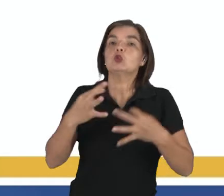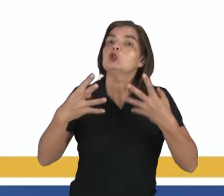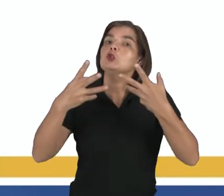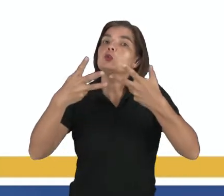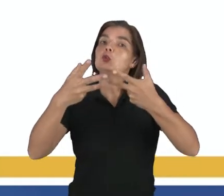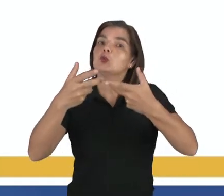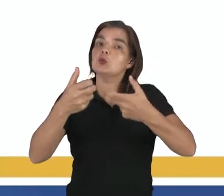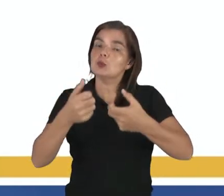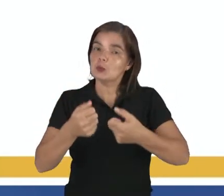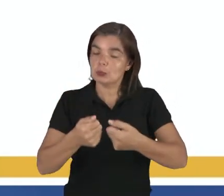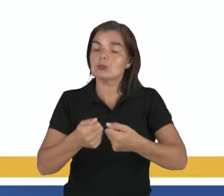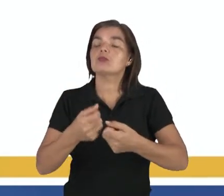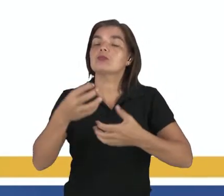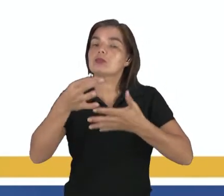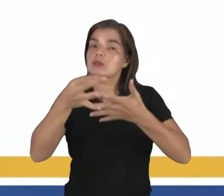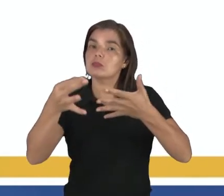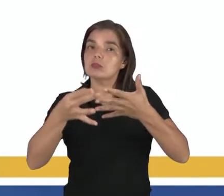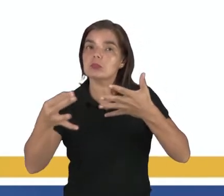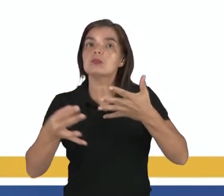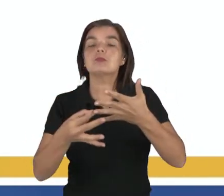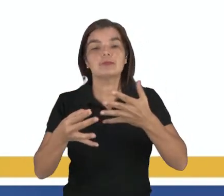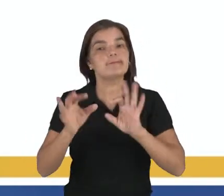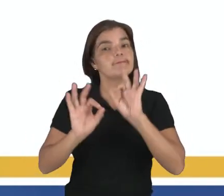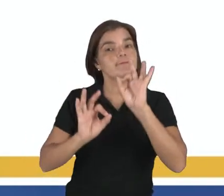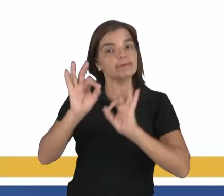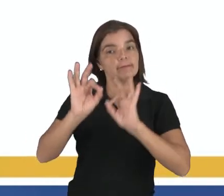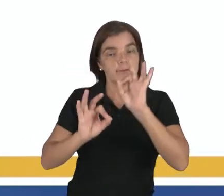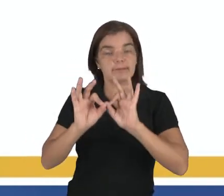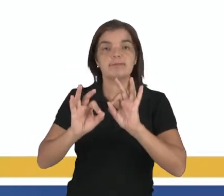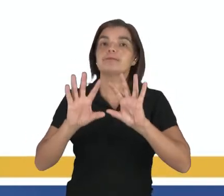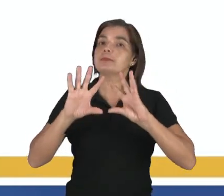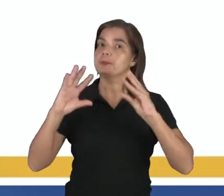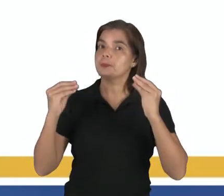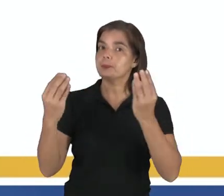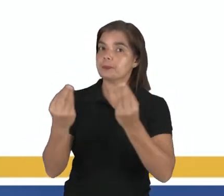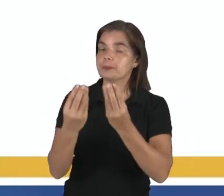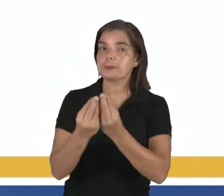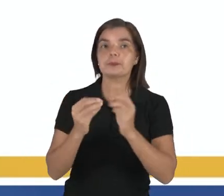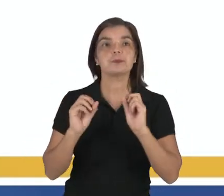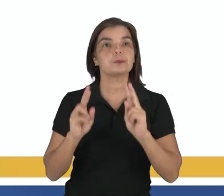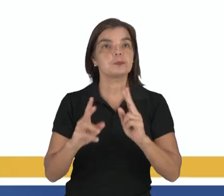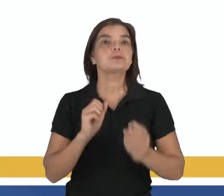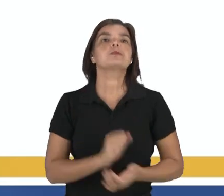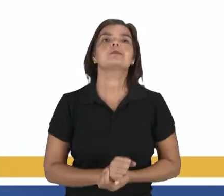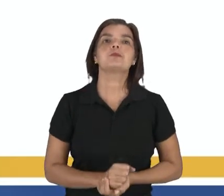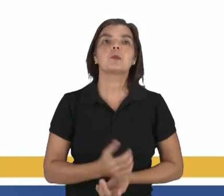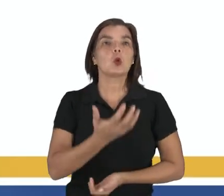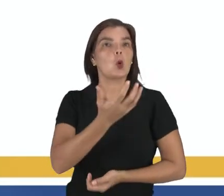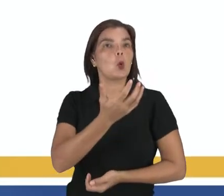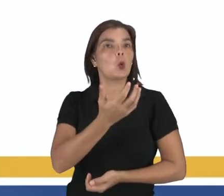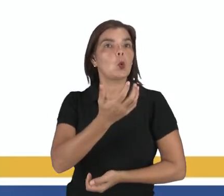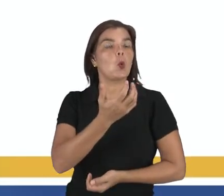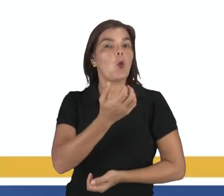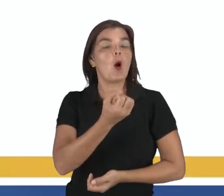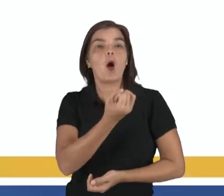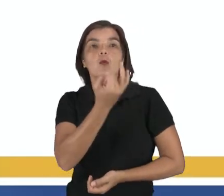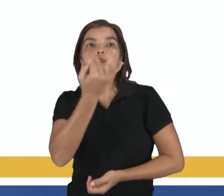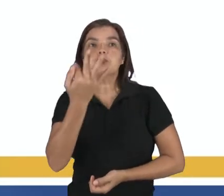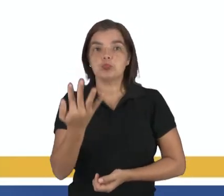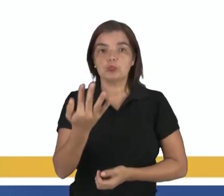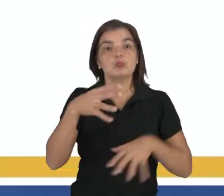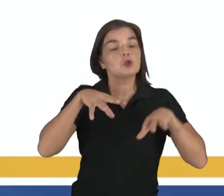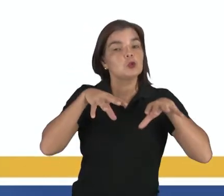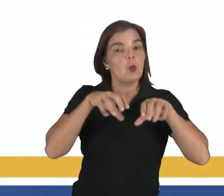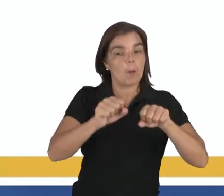de todas a massa dos elementos químicos que formam uma substância, ok? Nós temos aqui unidade de